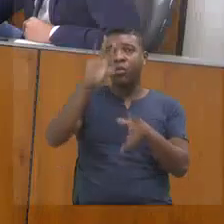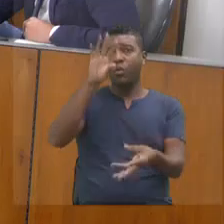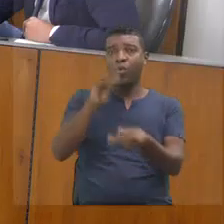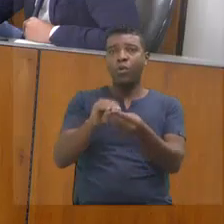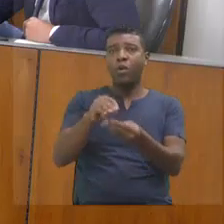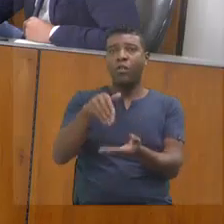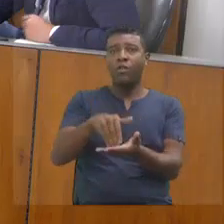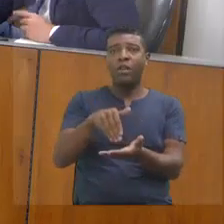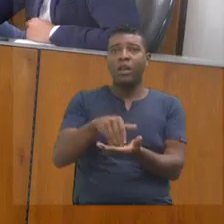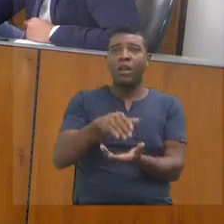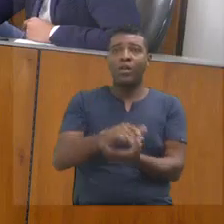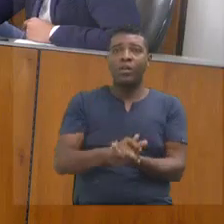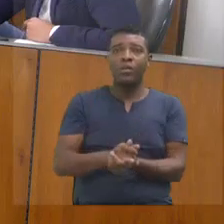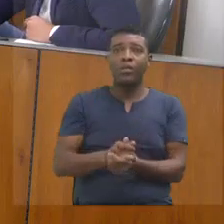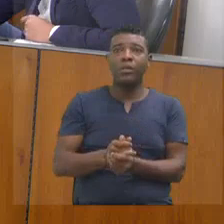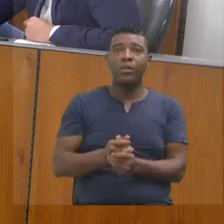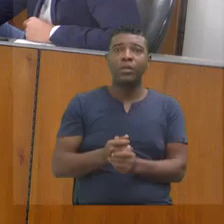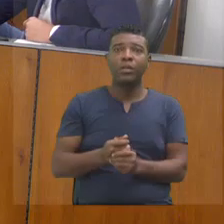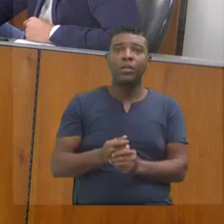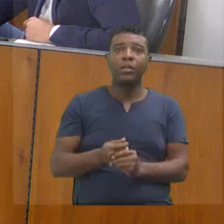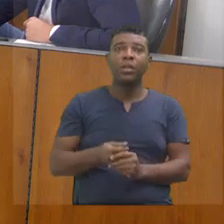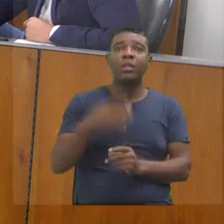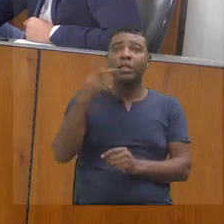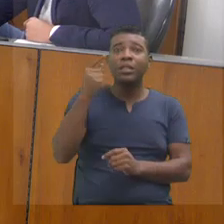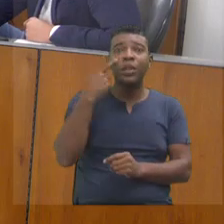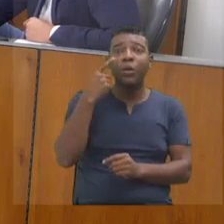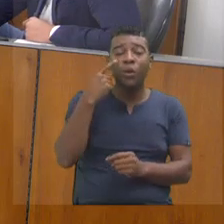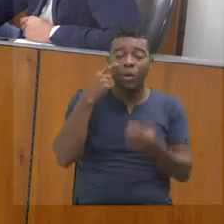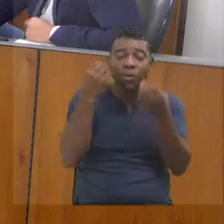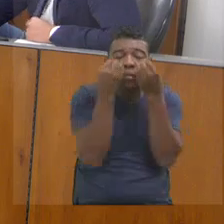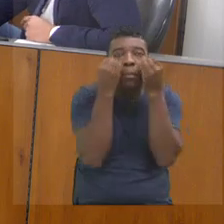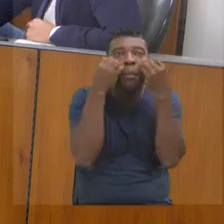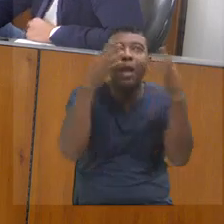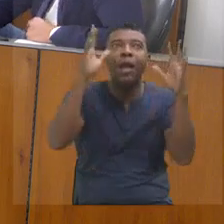Presidente esse olho até brilha na hora que você fala do SUS é